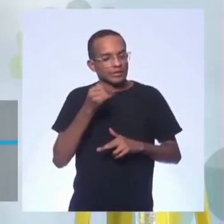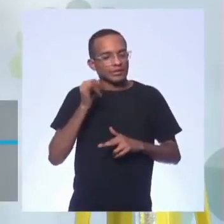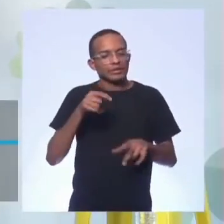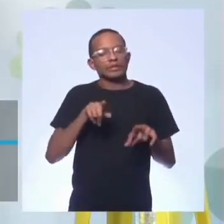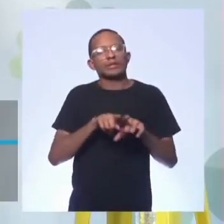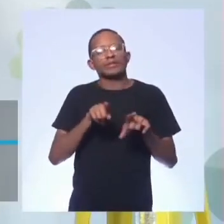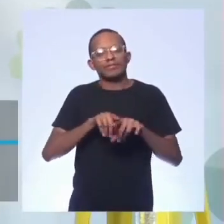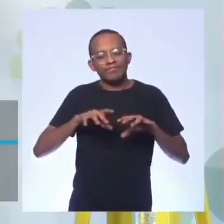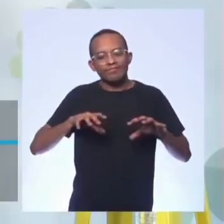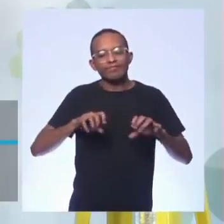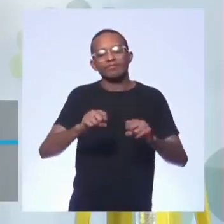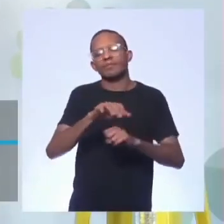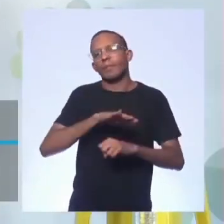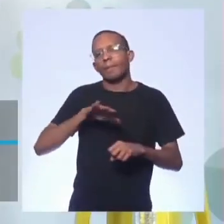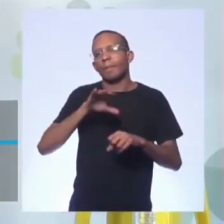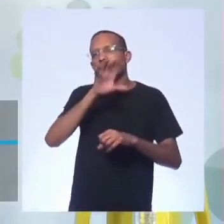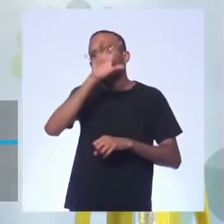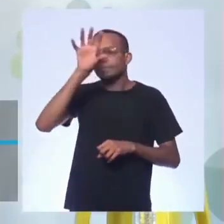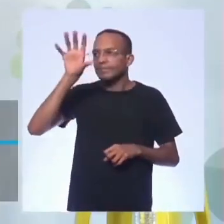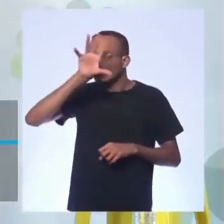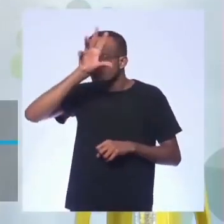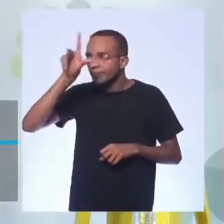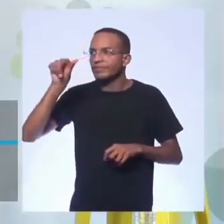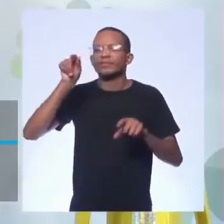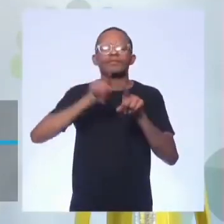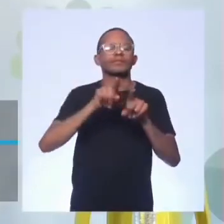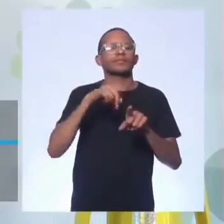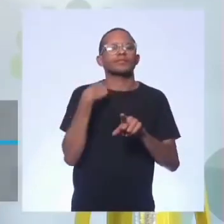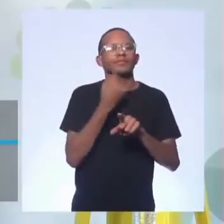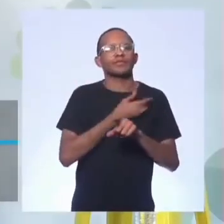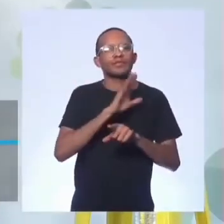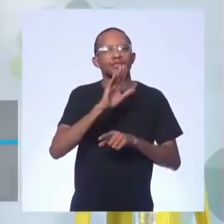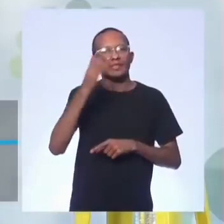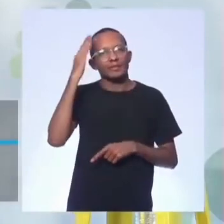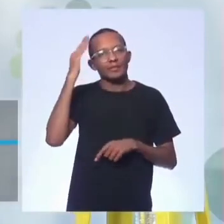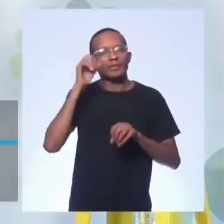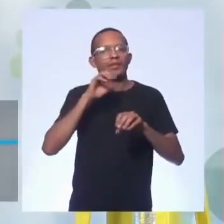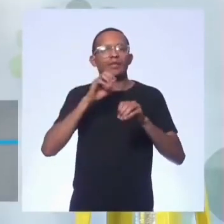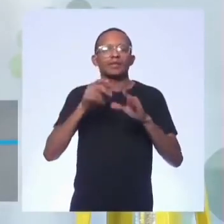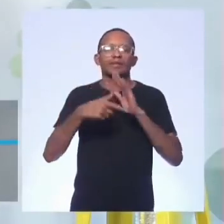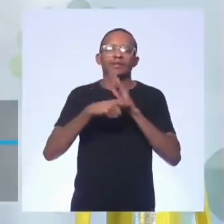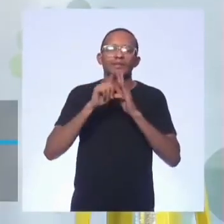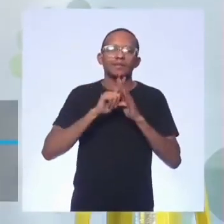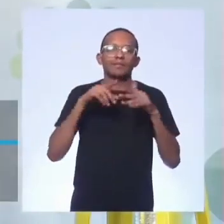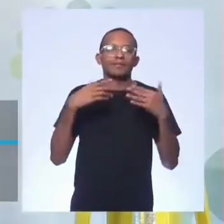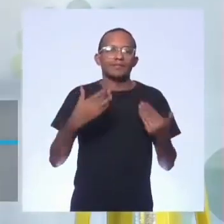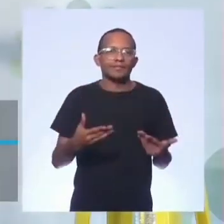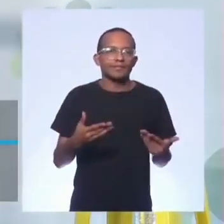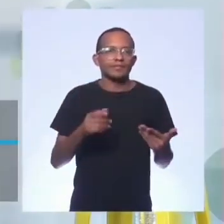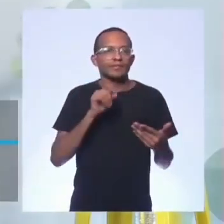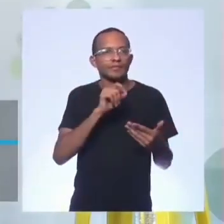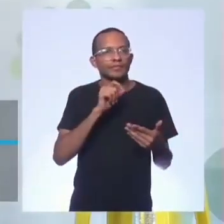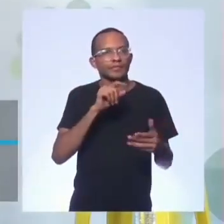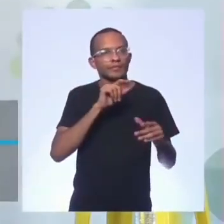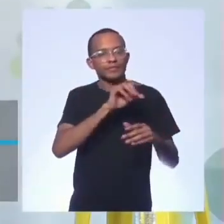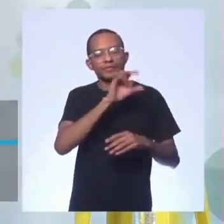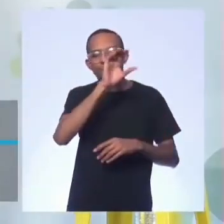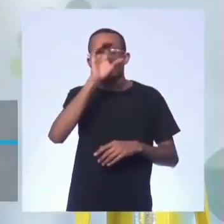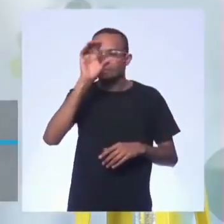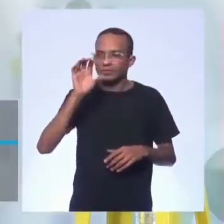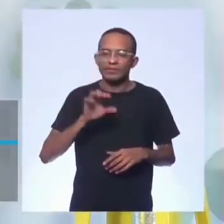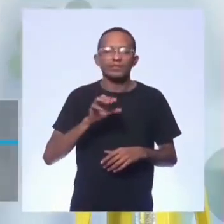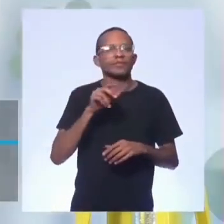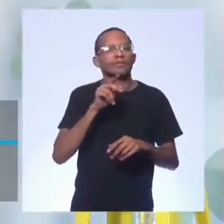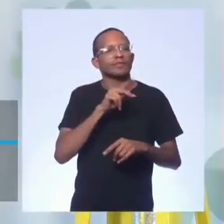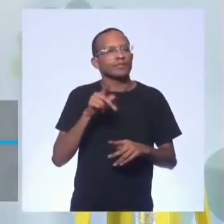e colonização do continente africano, como nós vimos aí nas aulas anteriores. Então, no infográfico que o